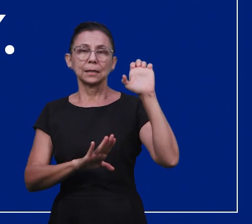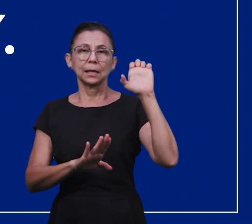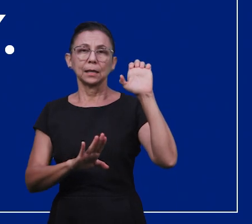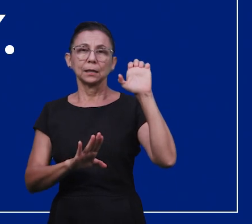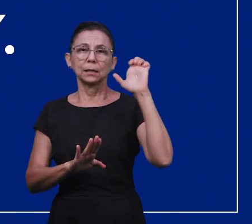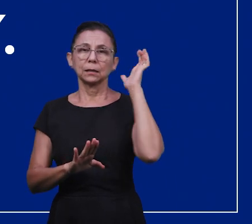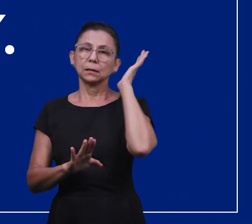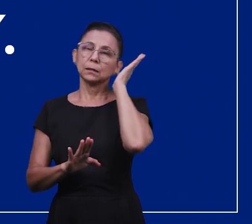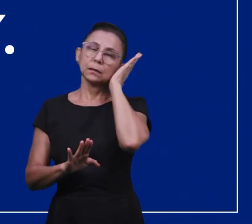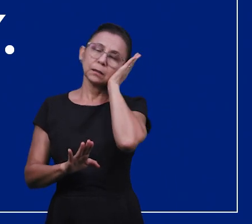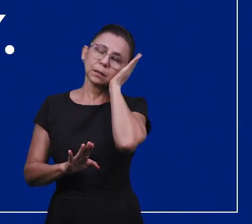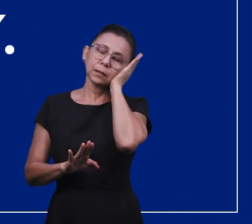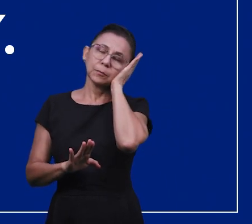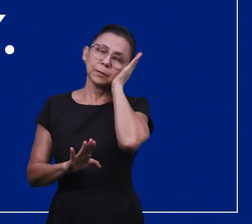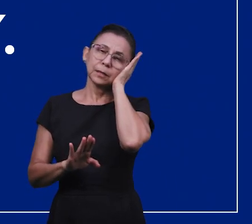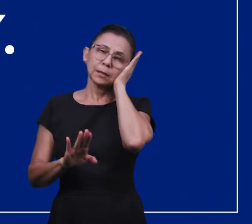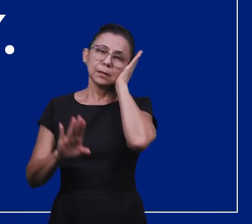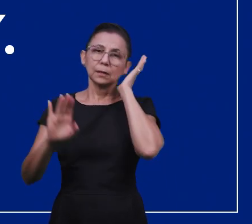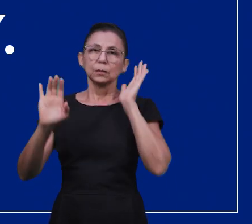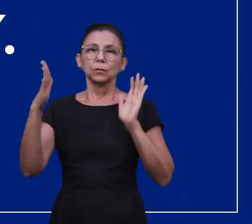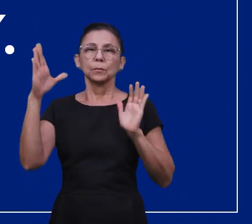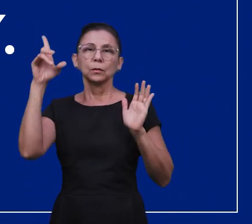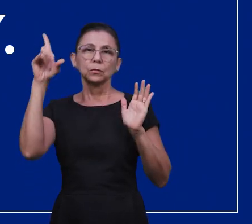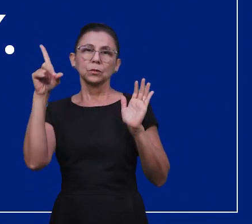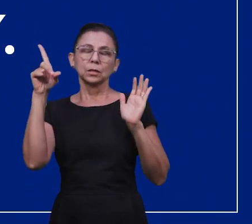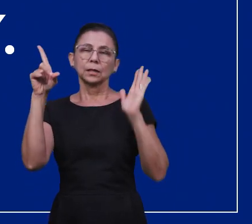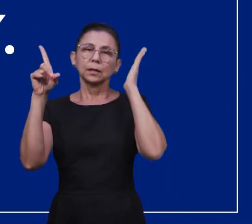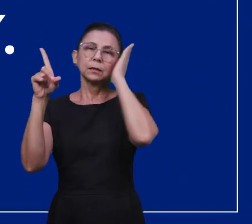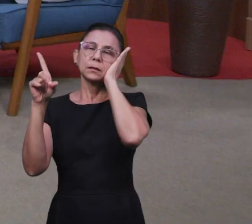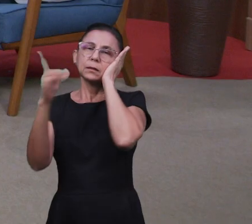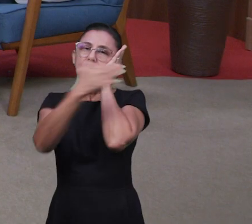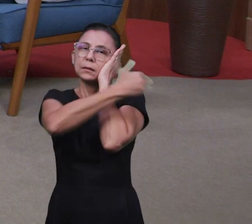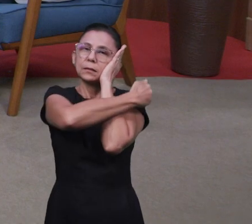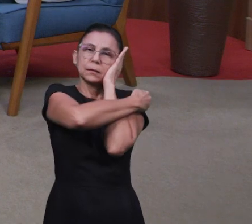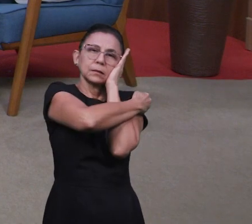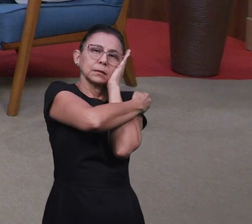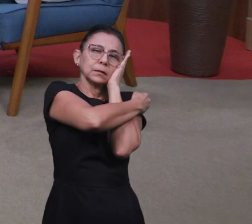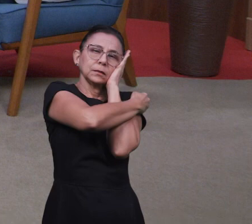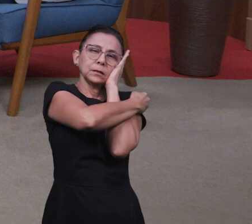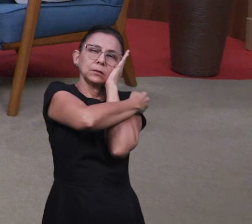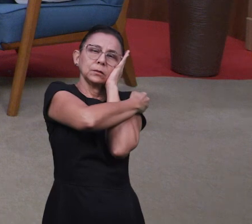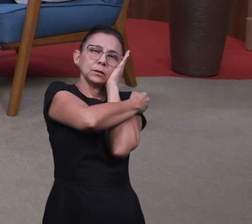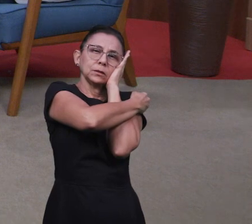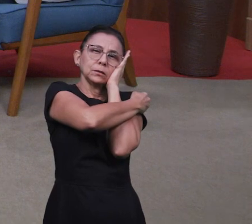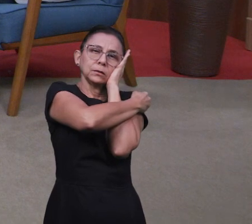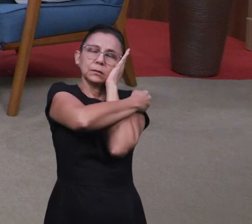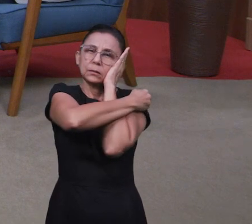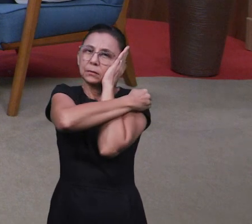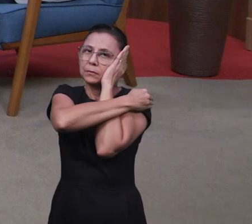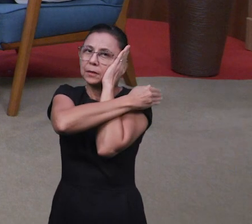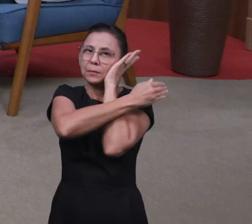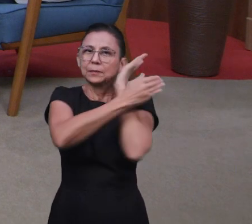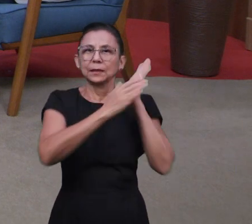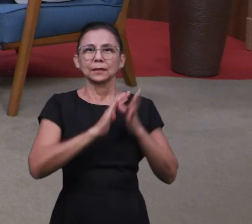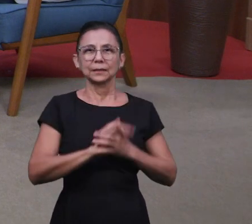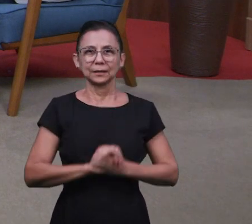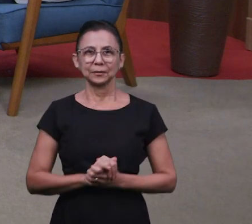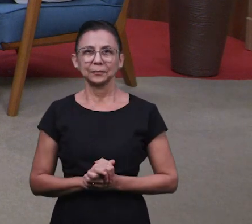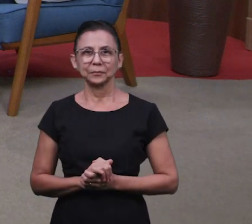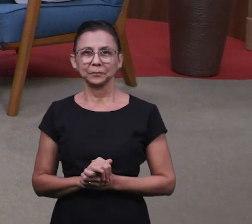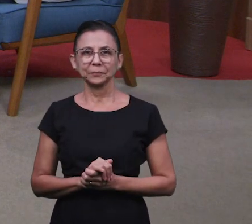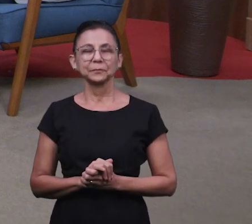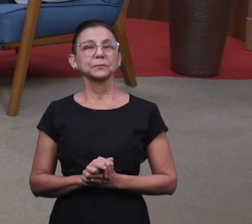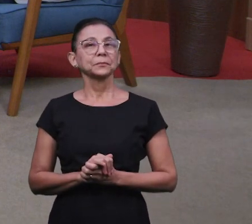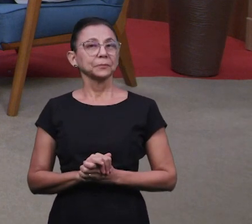mão direita me abrace. A gente vê aqui, ao ler esse texto, a